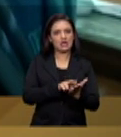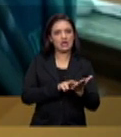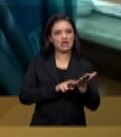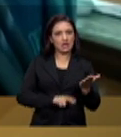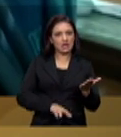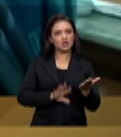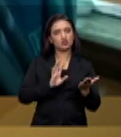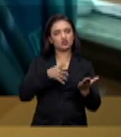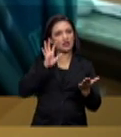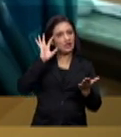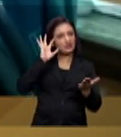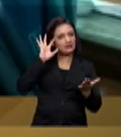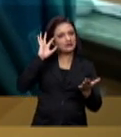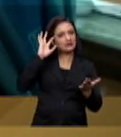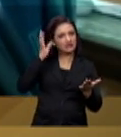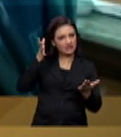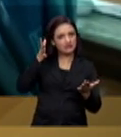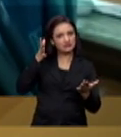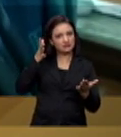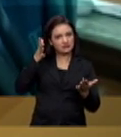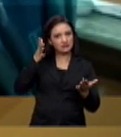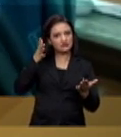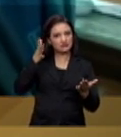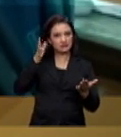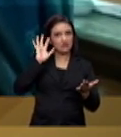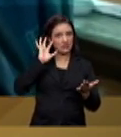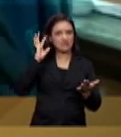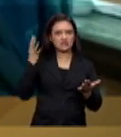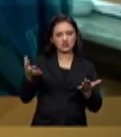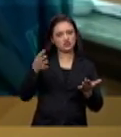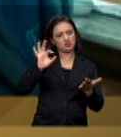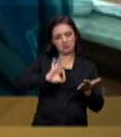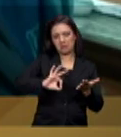após decidir sozinho como cabia,